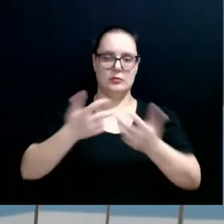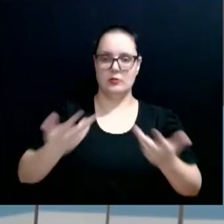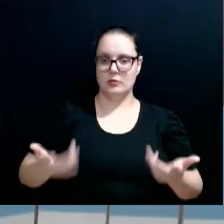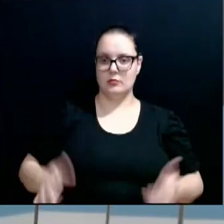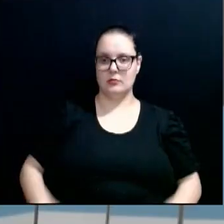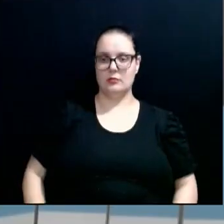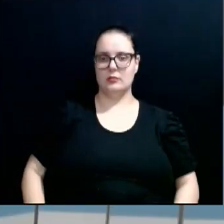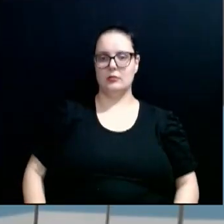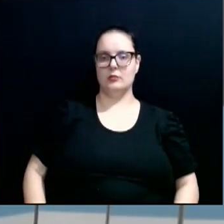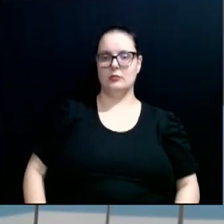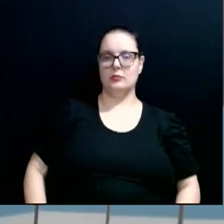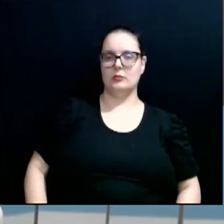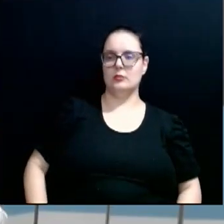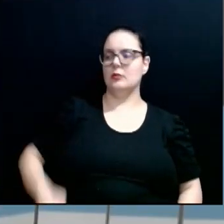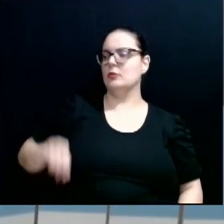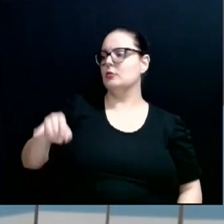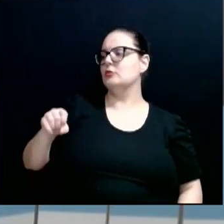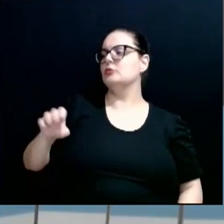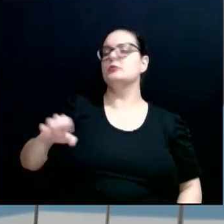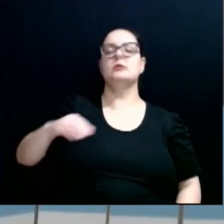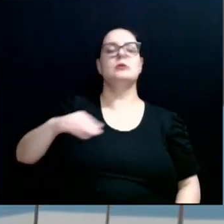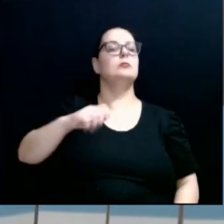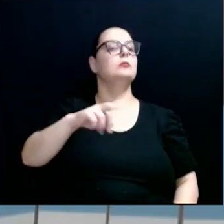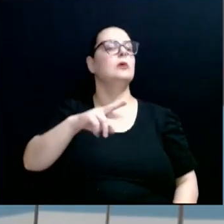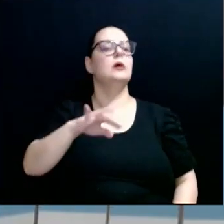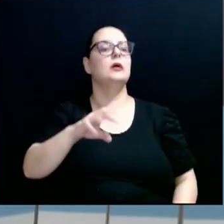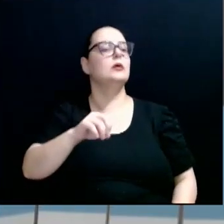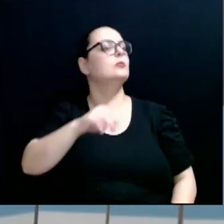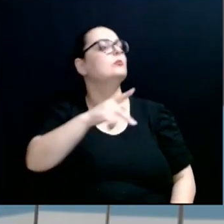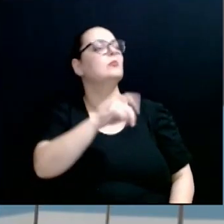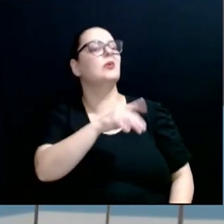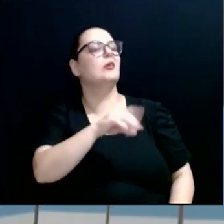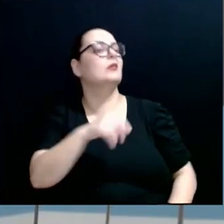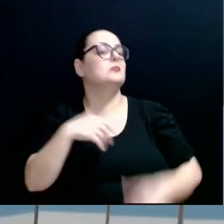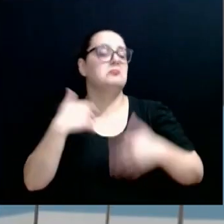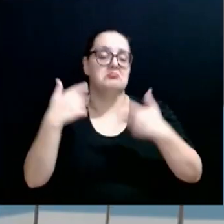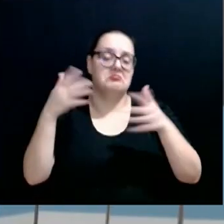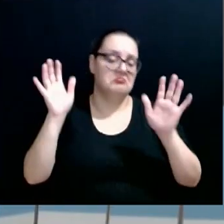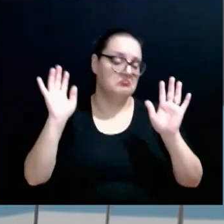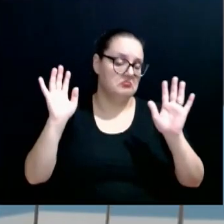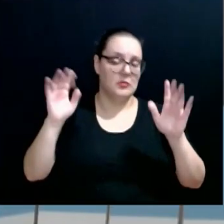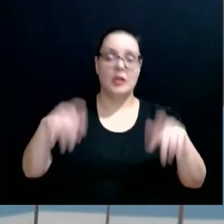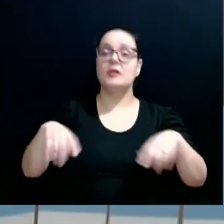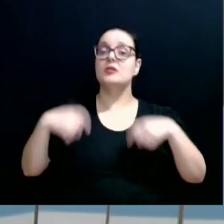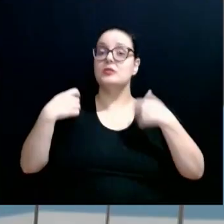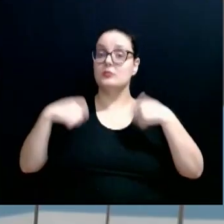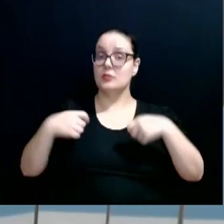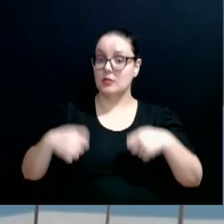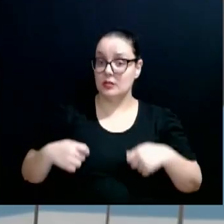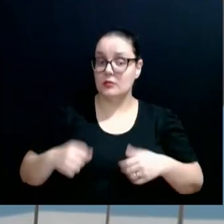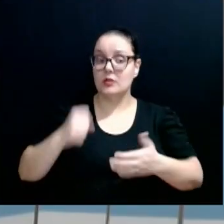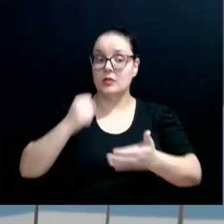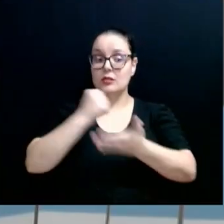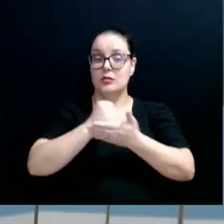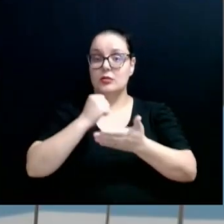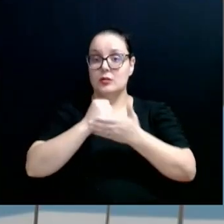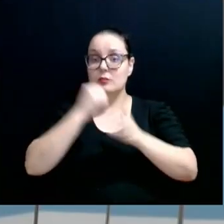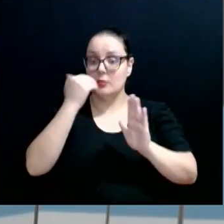do Mário, do Pedro, né, a gente precisa que o contrato seja cumprido